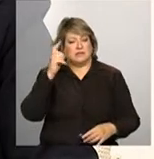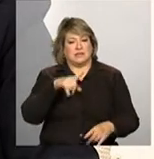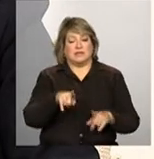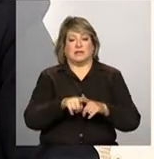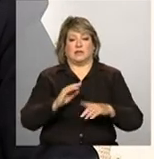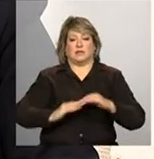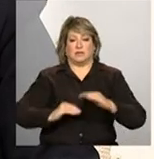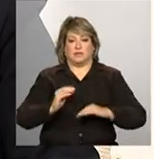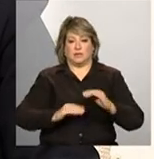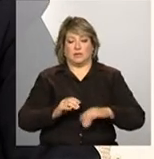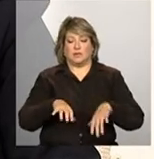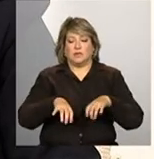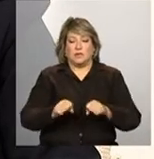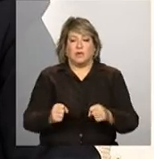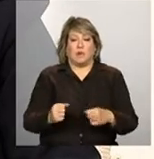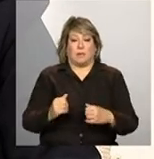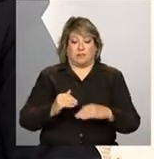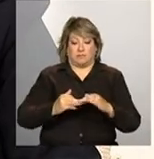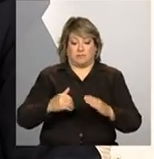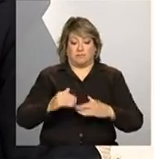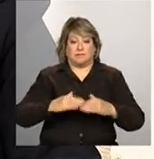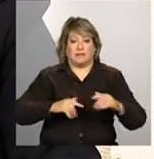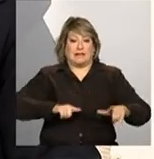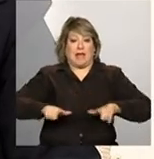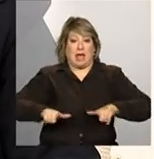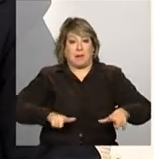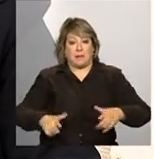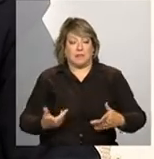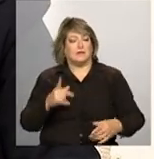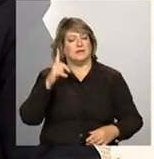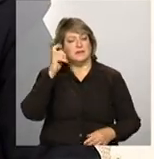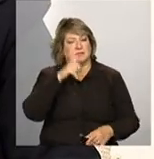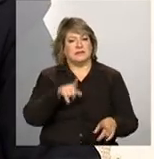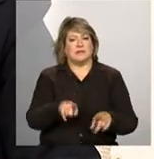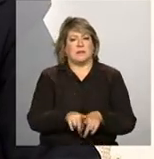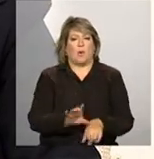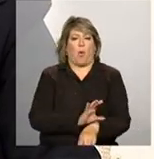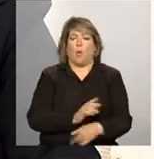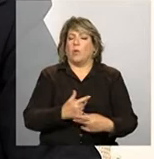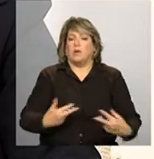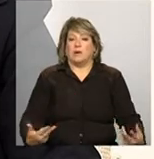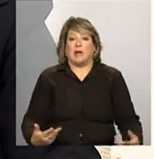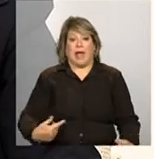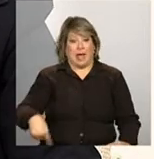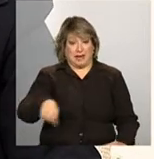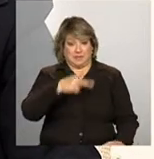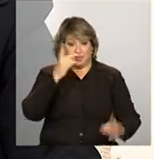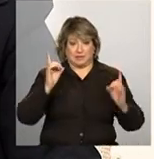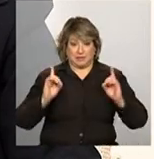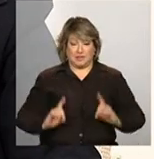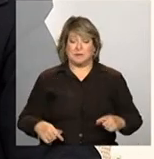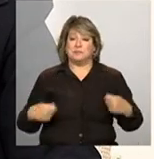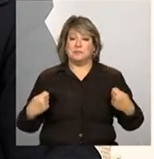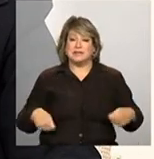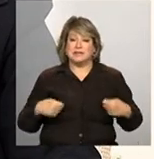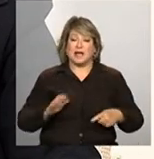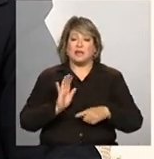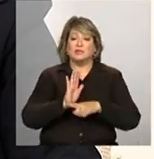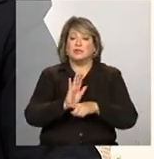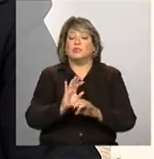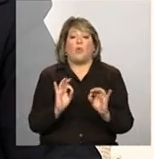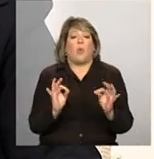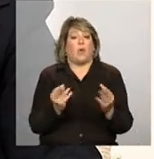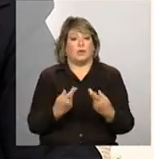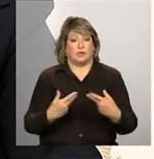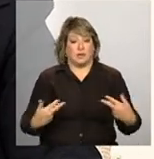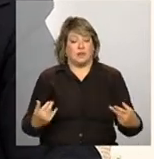Desculpa, novamente. Então, essas pessoas necessitam de apoios em todas as áreas.